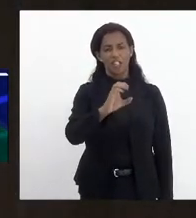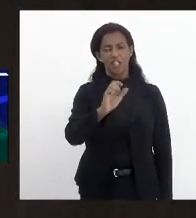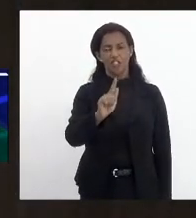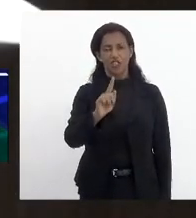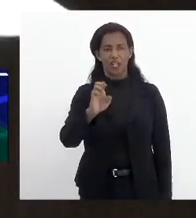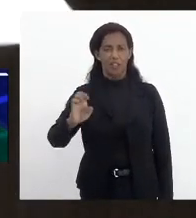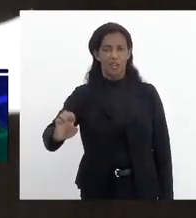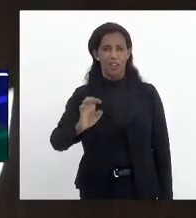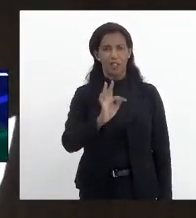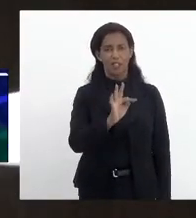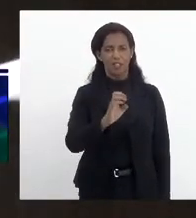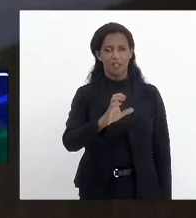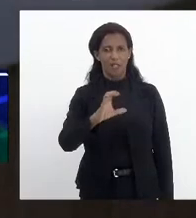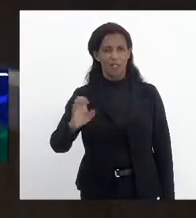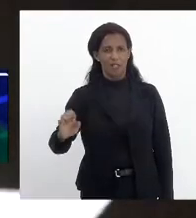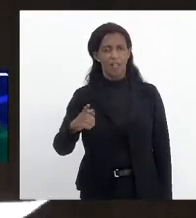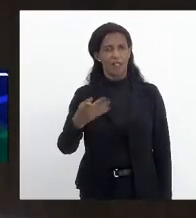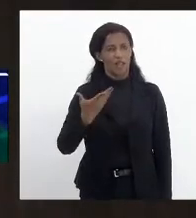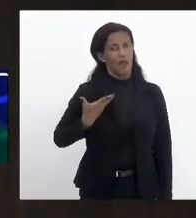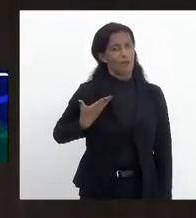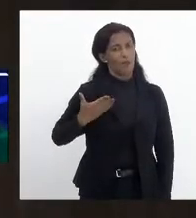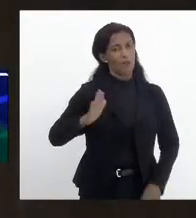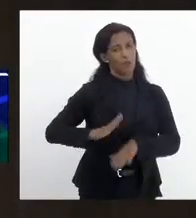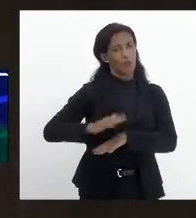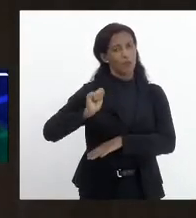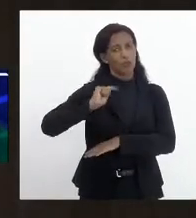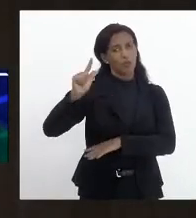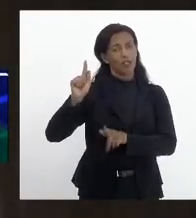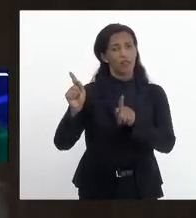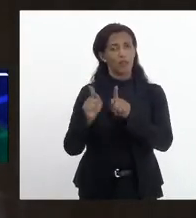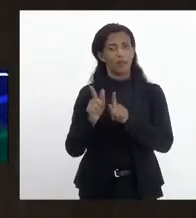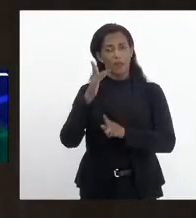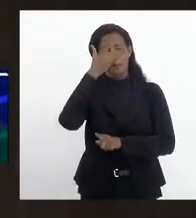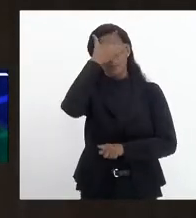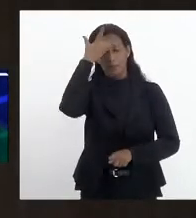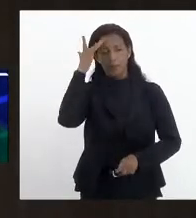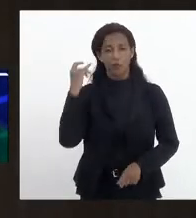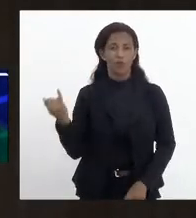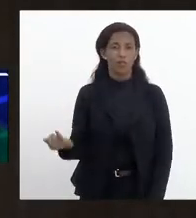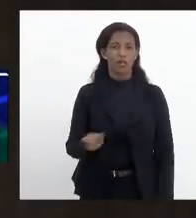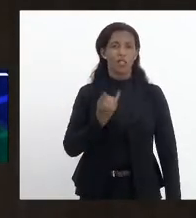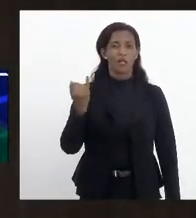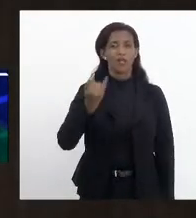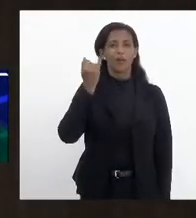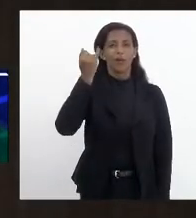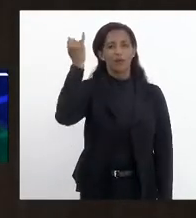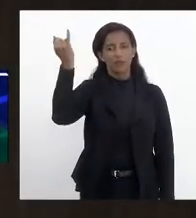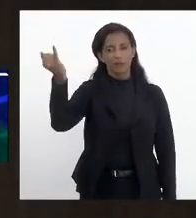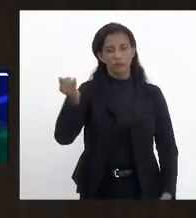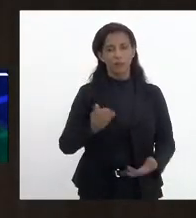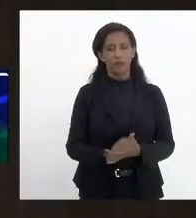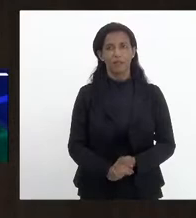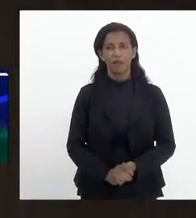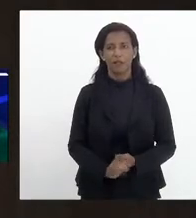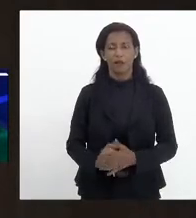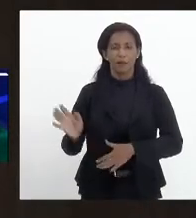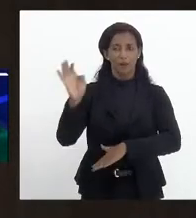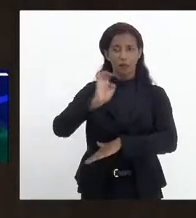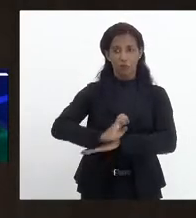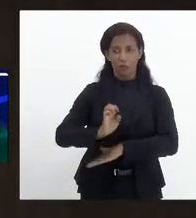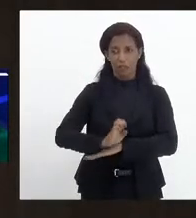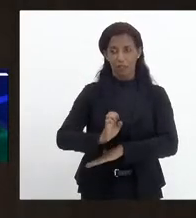já discutimos isso, tenho aqui amigos e, mais do que isso, pessoas que fundamentalmente são importantes para que o